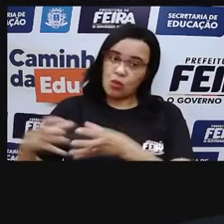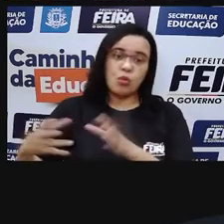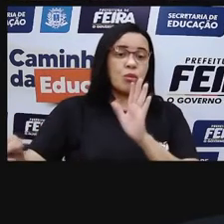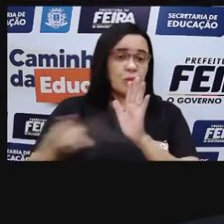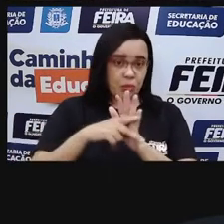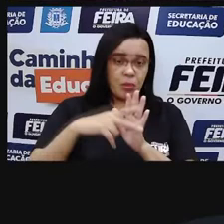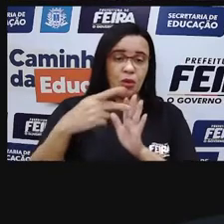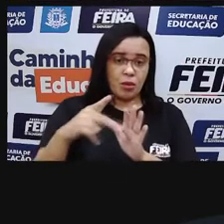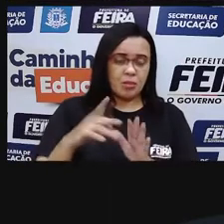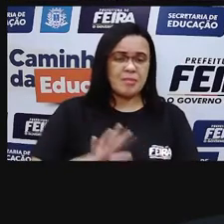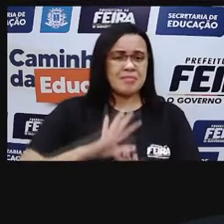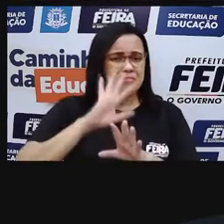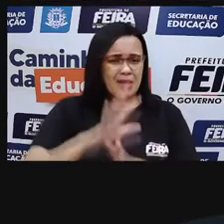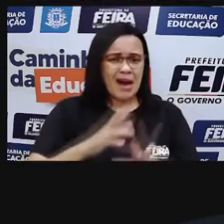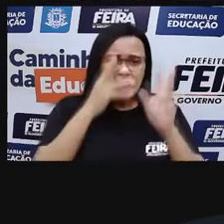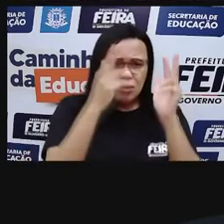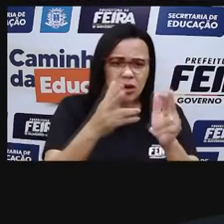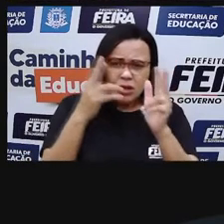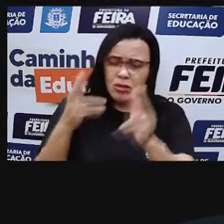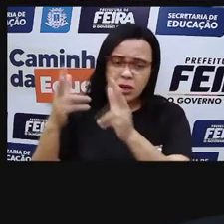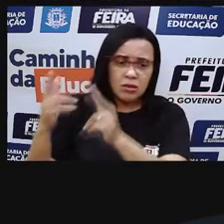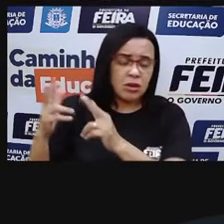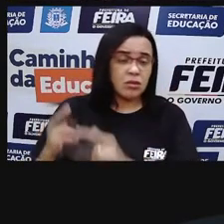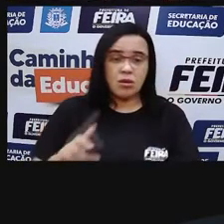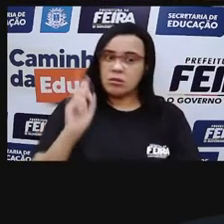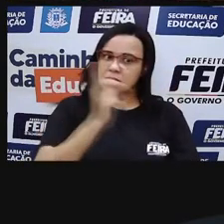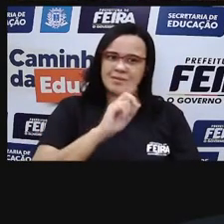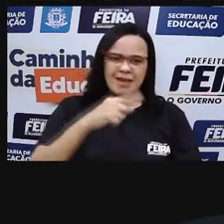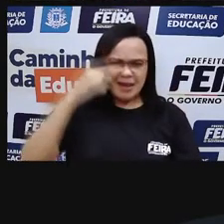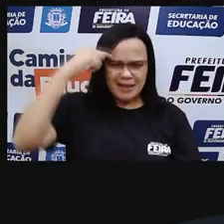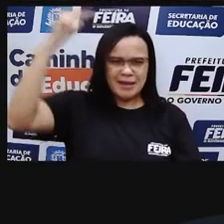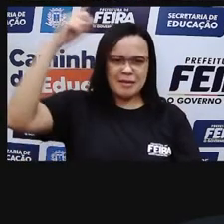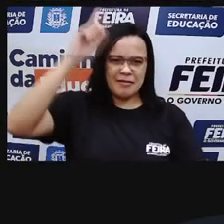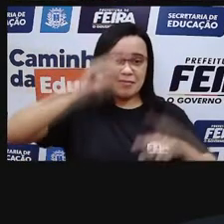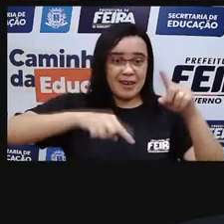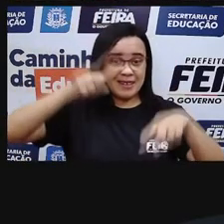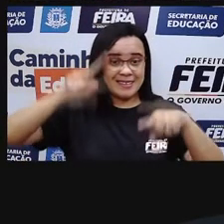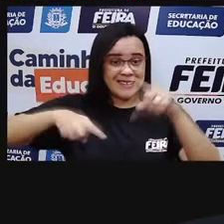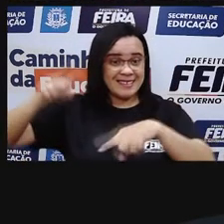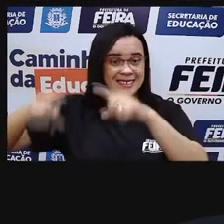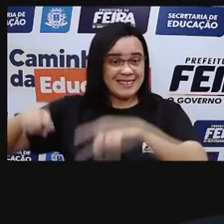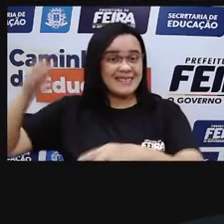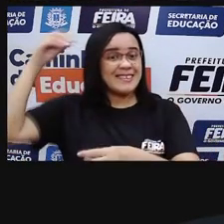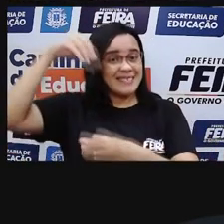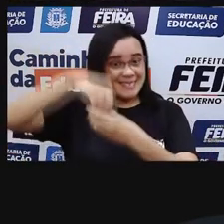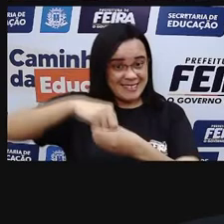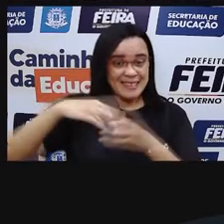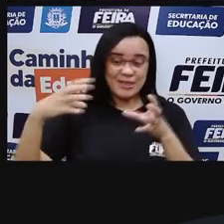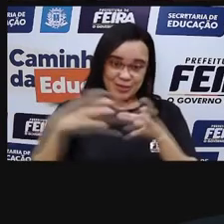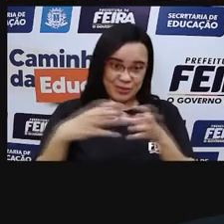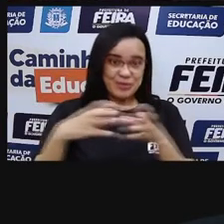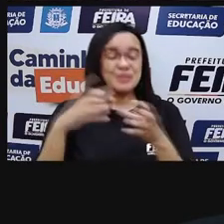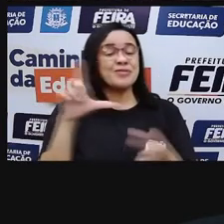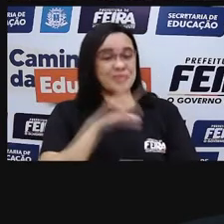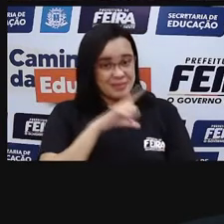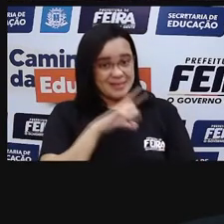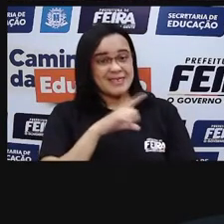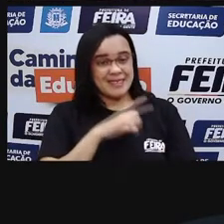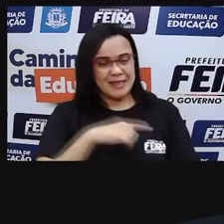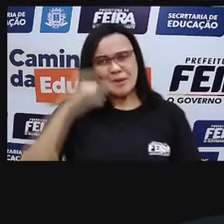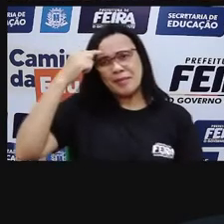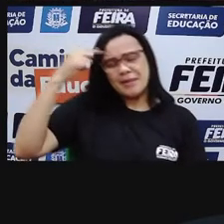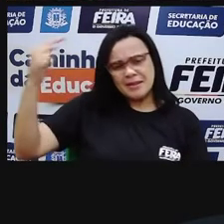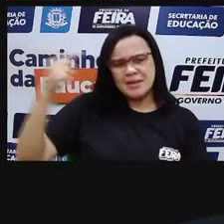Nós temos variações dentro da nossa espécie. Então, o que que acontece? Vamos pensar o seguinte.